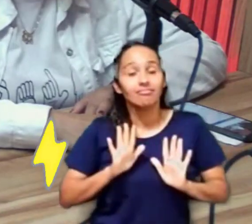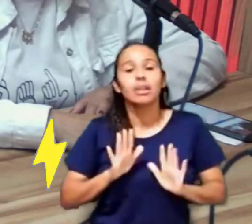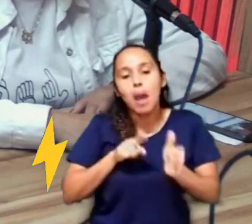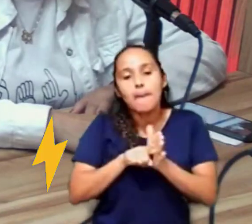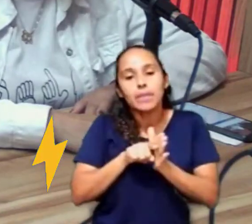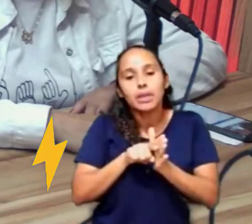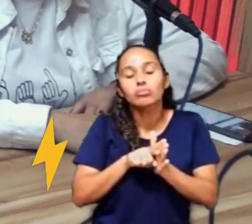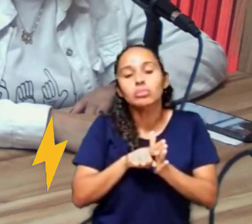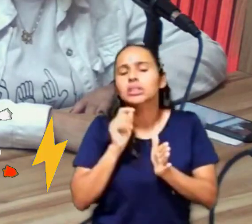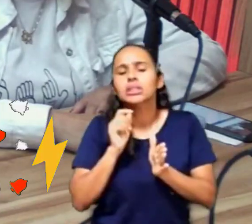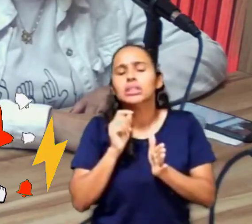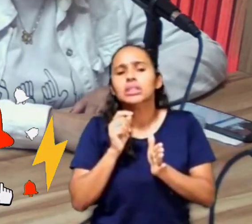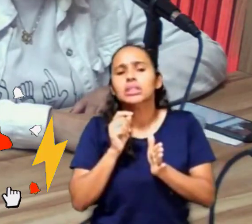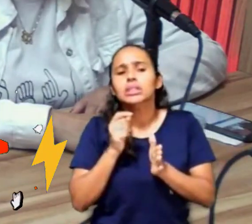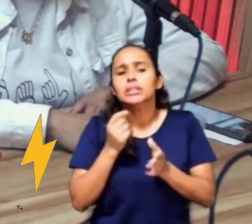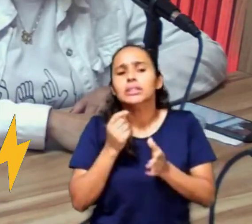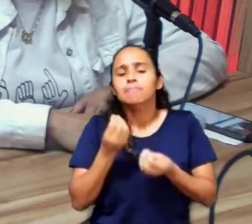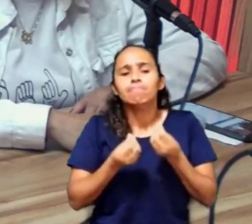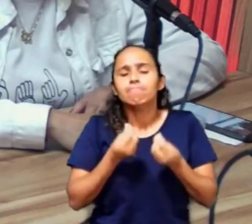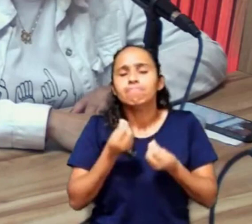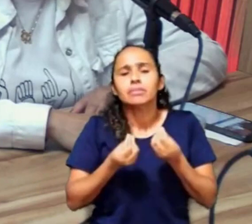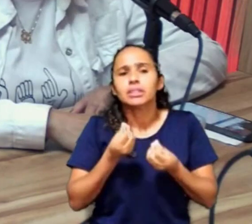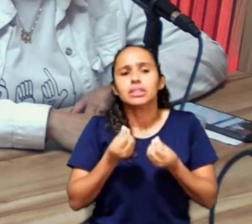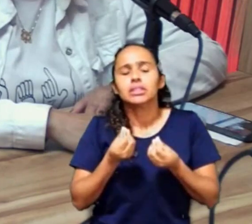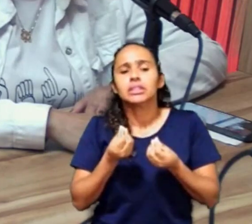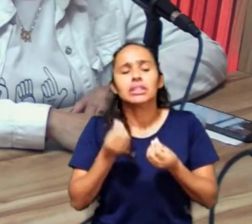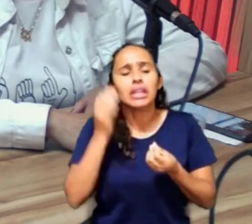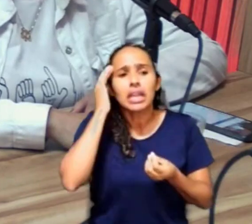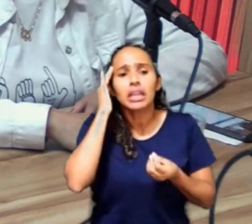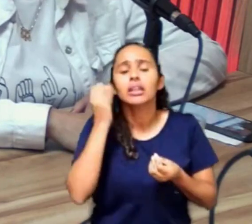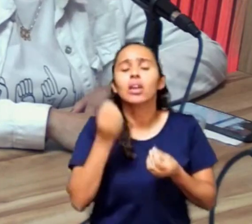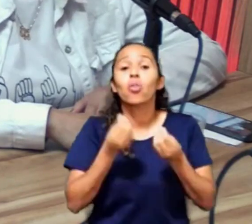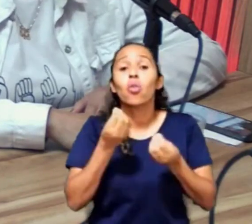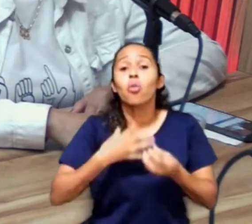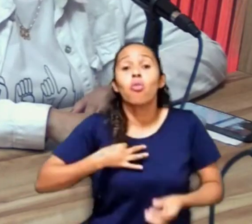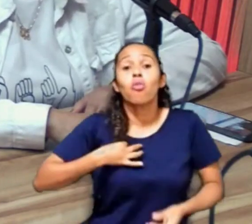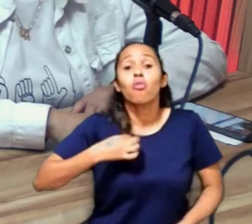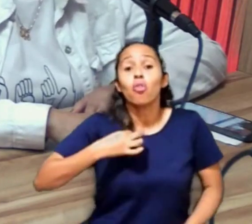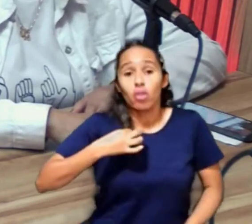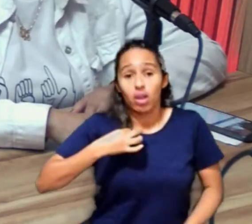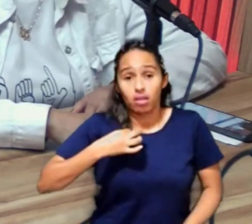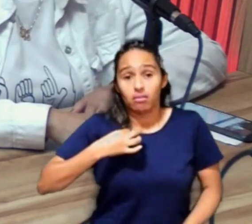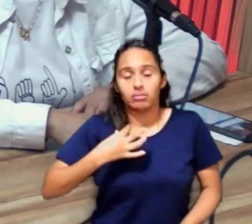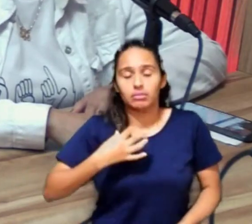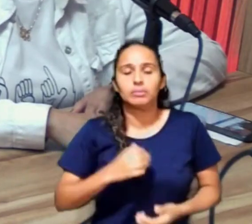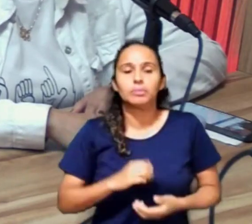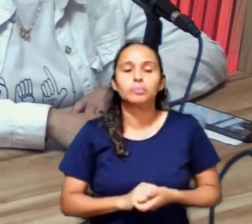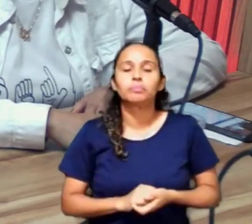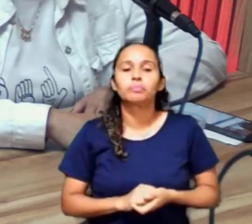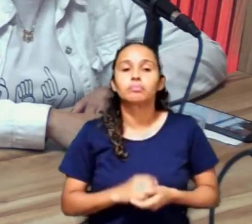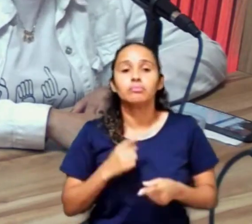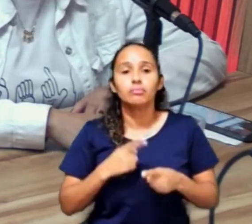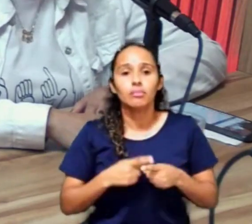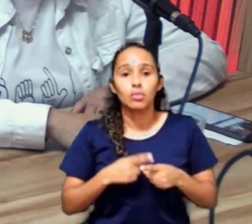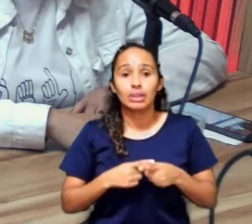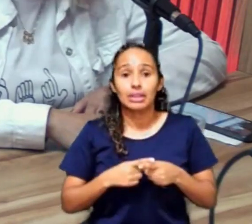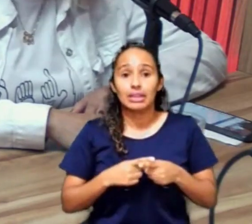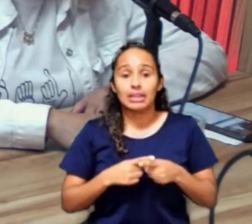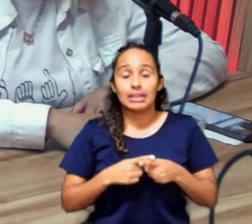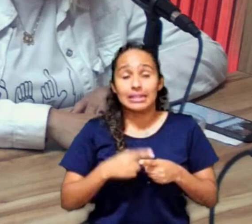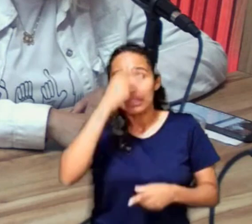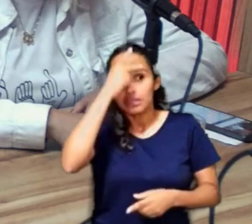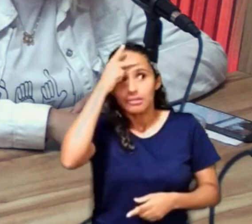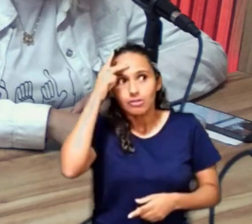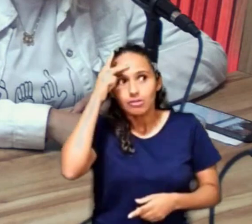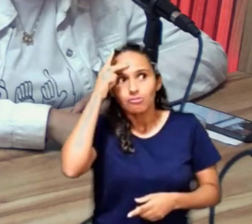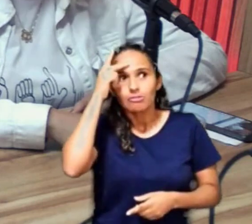mesmo a respeito do voluntariado, porque se as pessoas soubessem o quanto isso